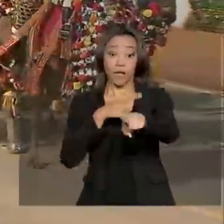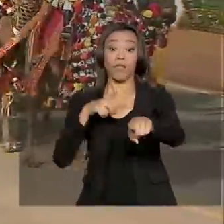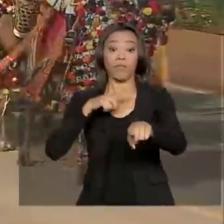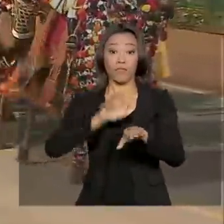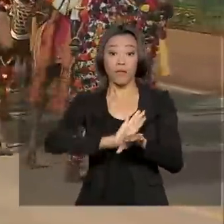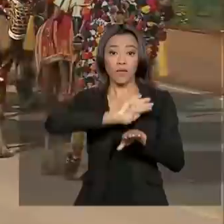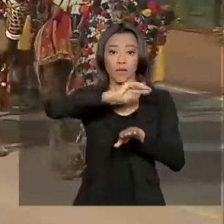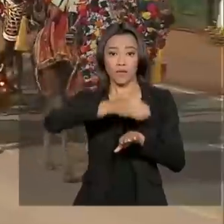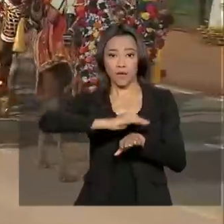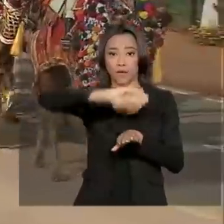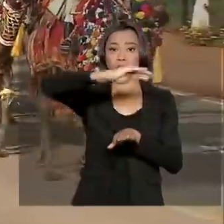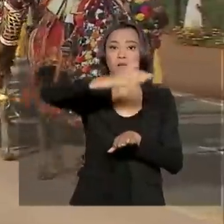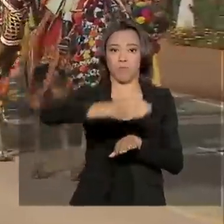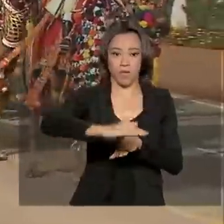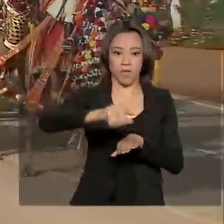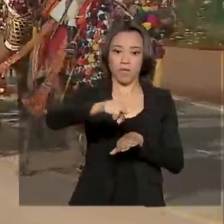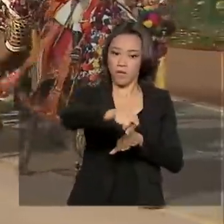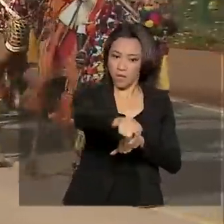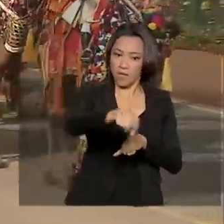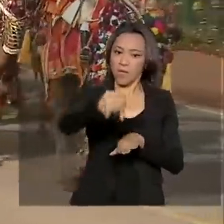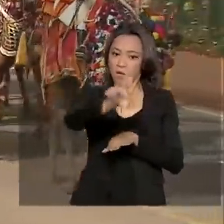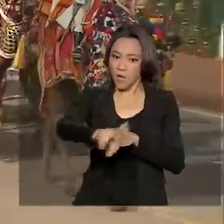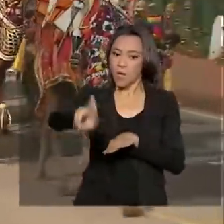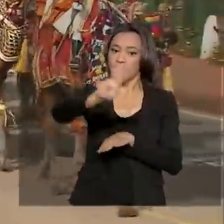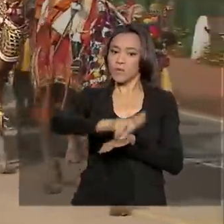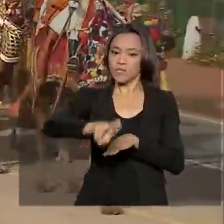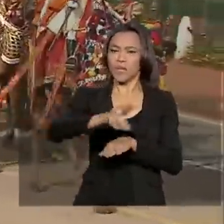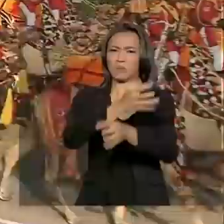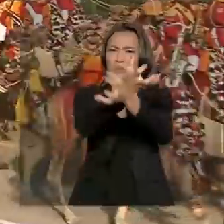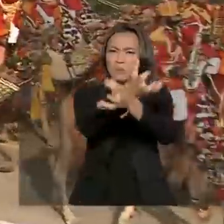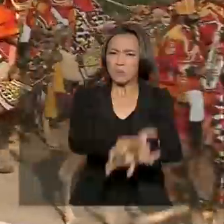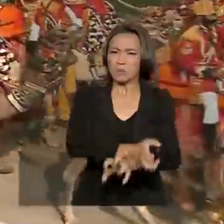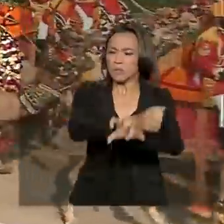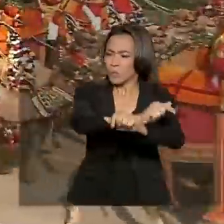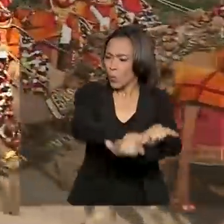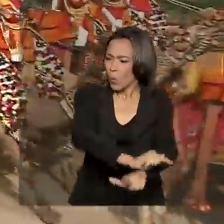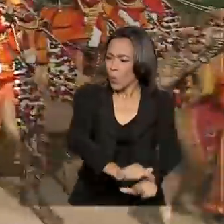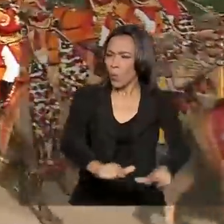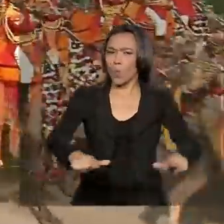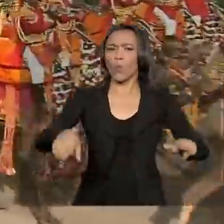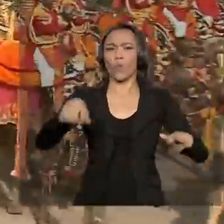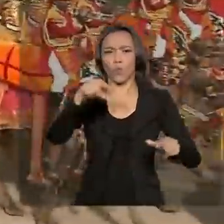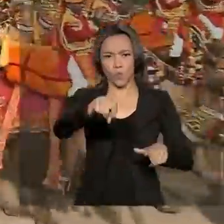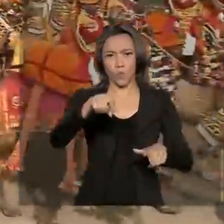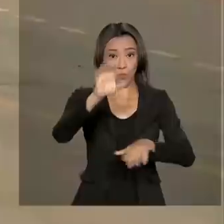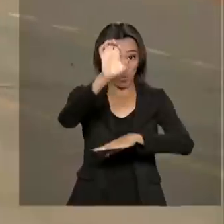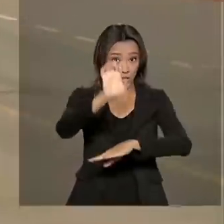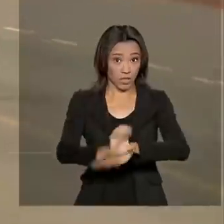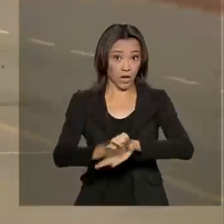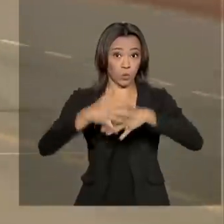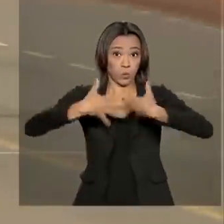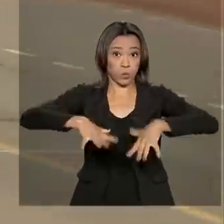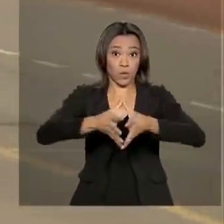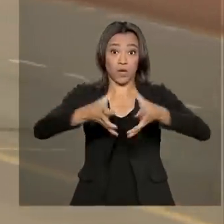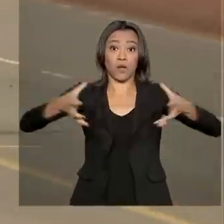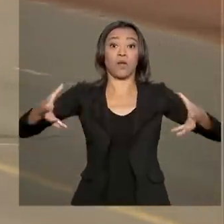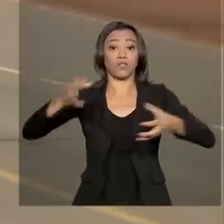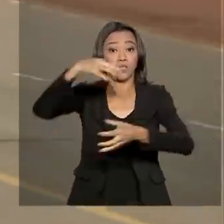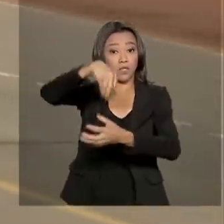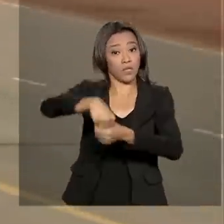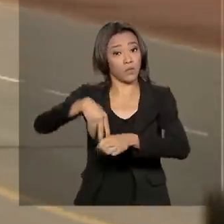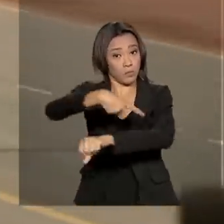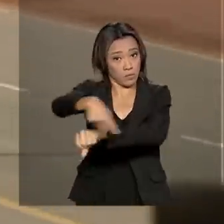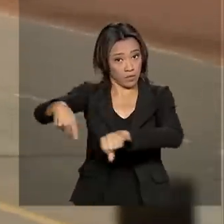camelos. Eles são usados nas terras desérticas do Rajastão, o maior estado da Índia. Depois, a força